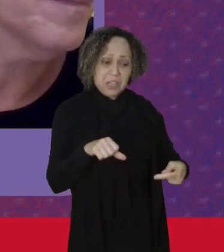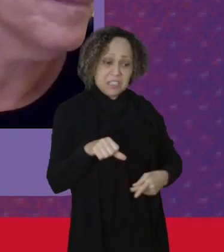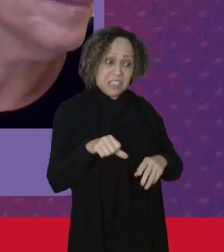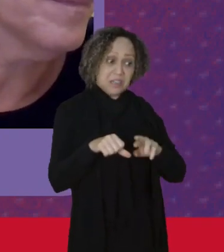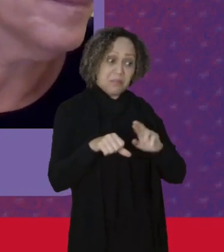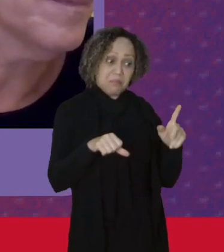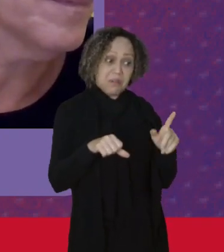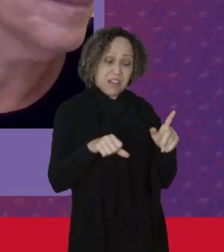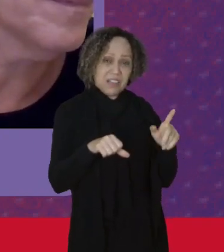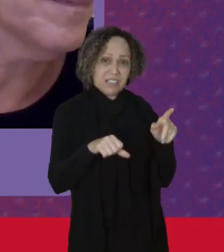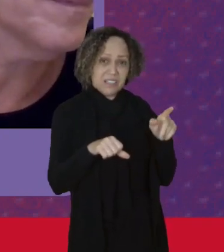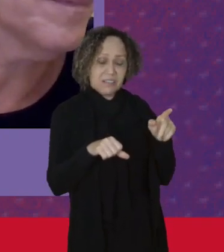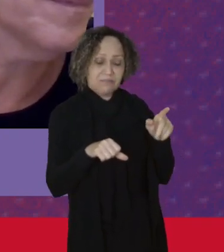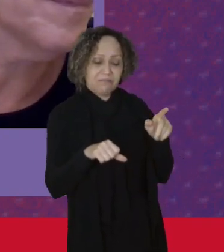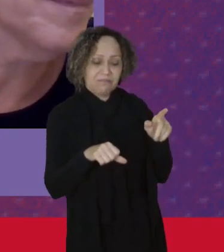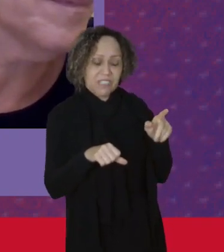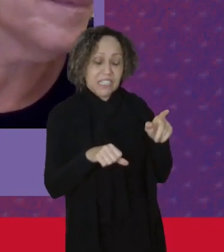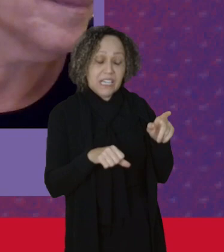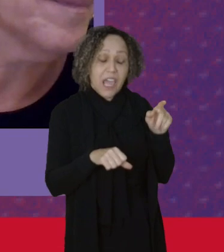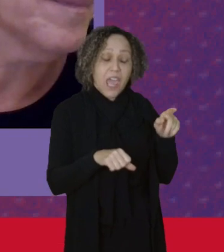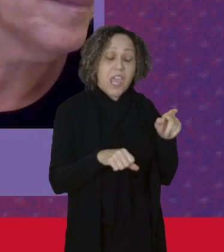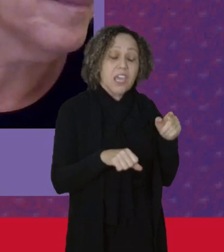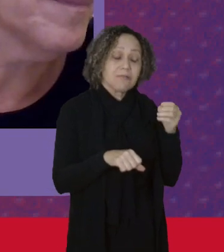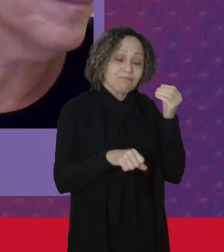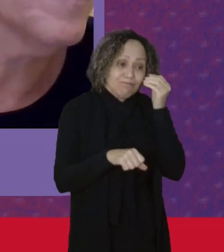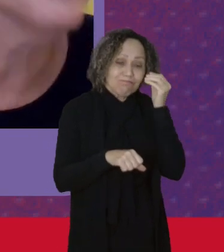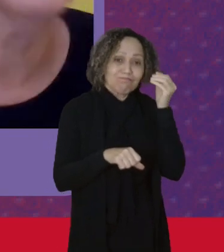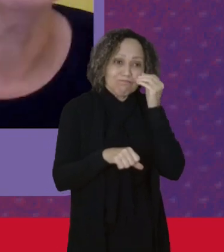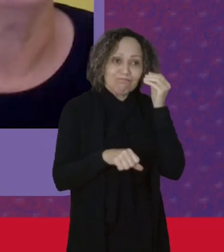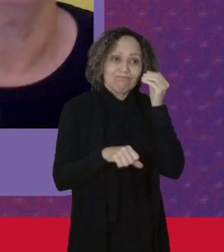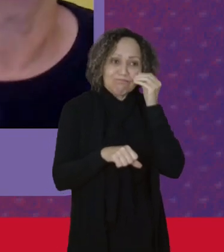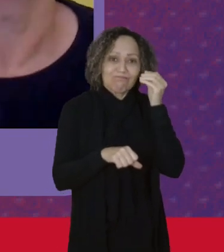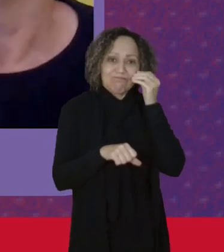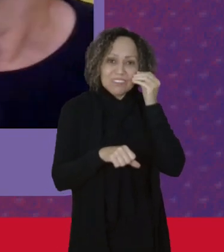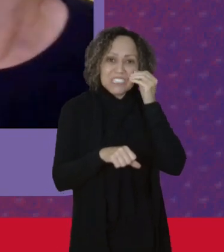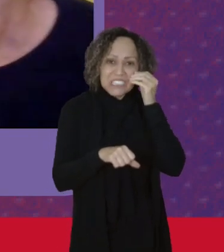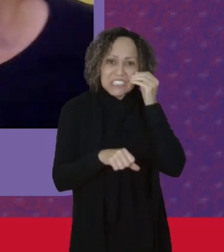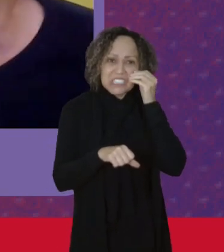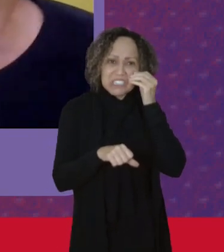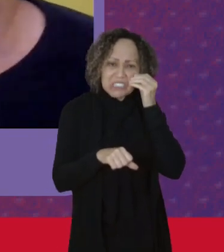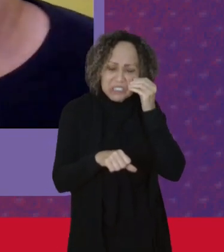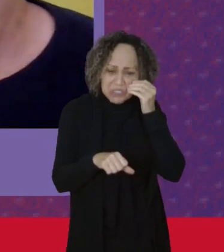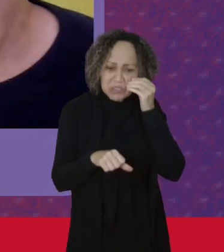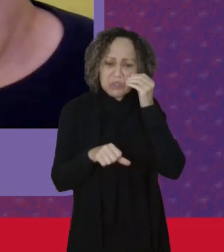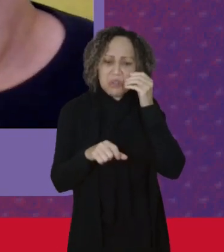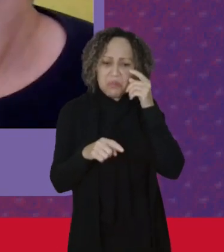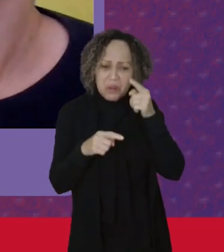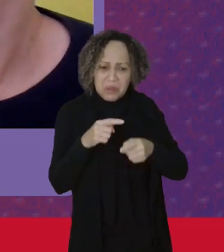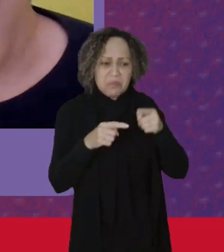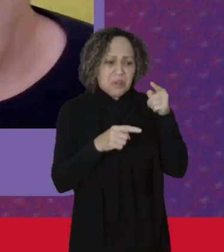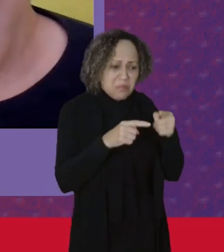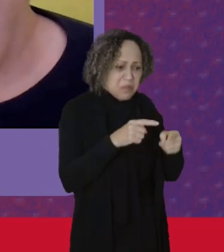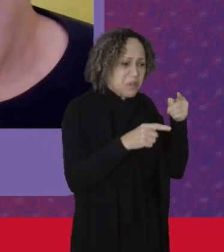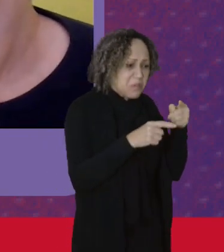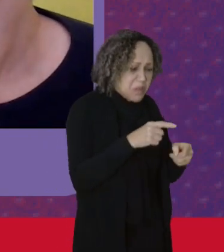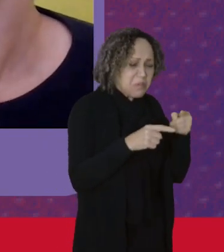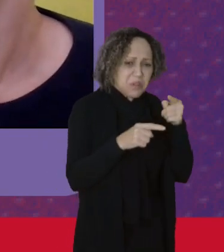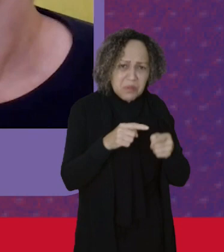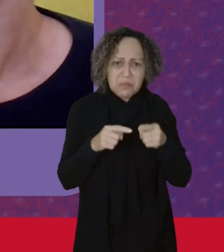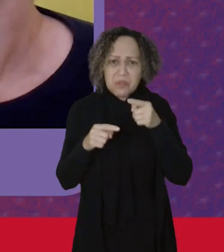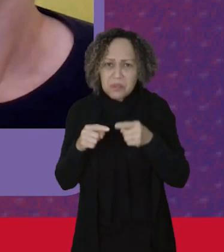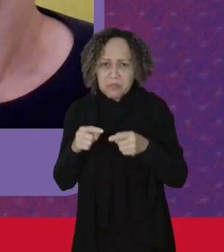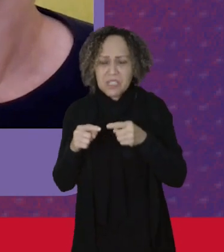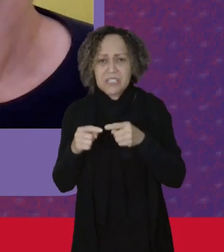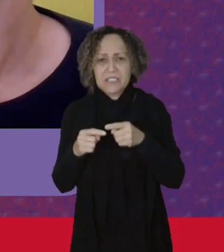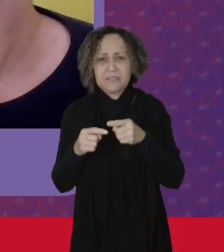promovendo Bolsonaro, tentou desmontar ainda mais a participação social a níveis de conselhos, e então a gente percebe que,